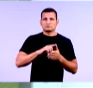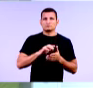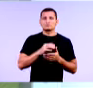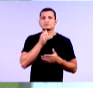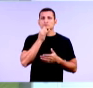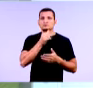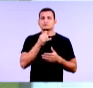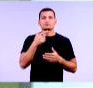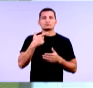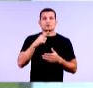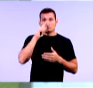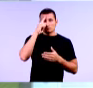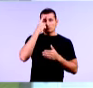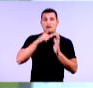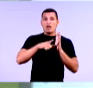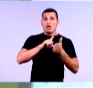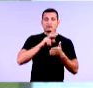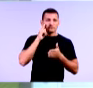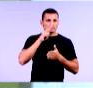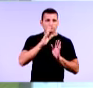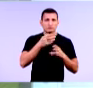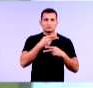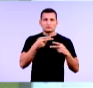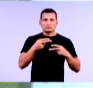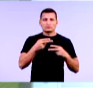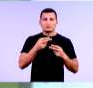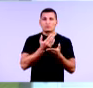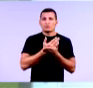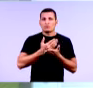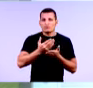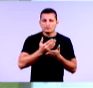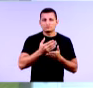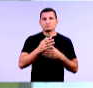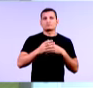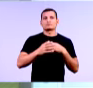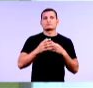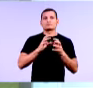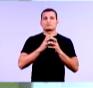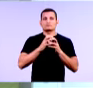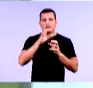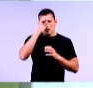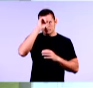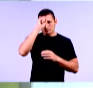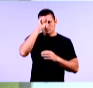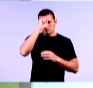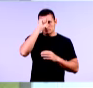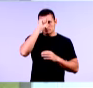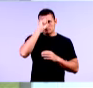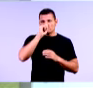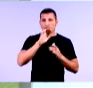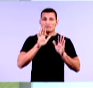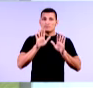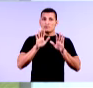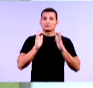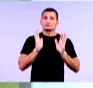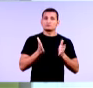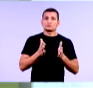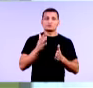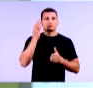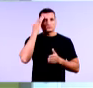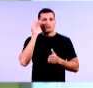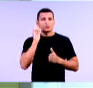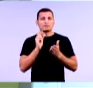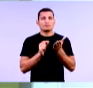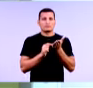aprendizado. Aprenda o que é aquele objeto para depois você saber o que ele faz. Então, Mas como eu já sei o que é um pendrive, já